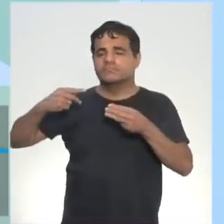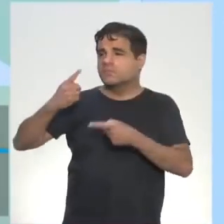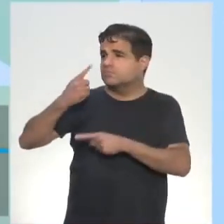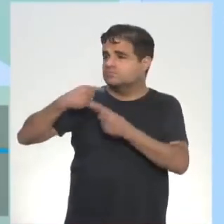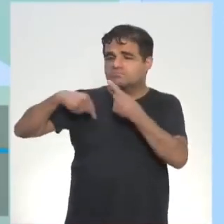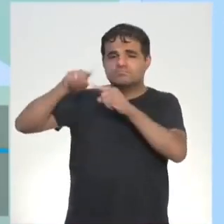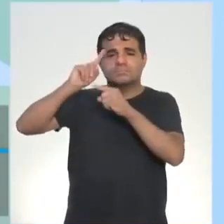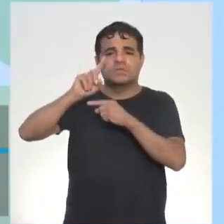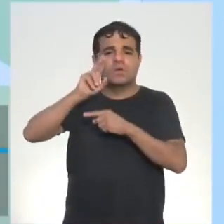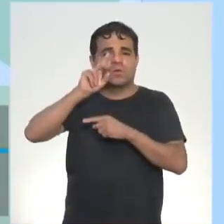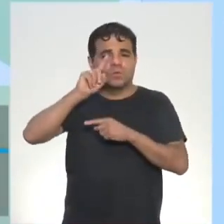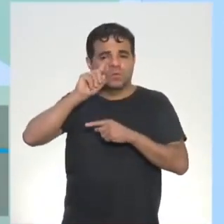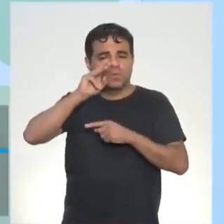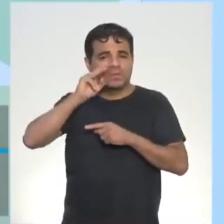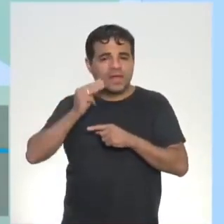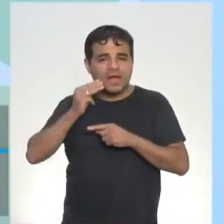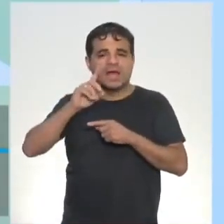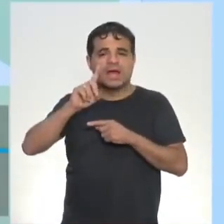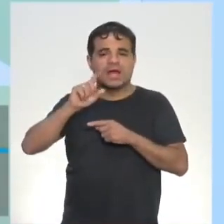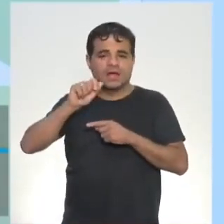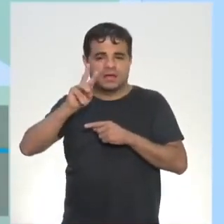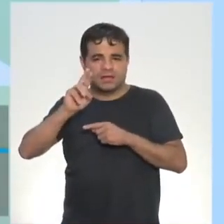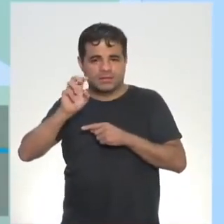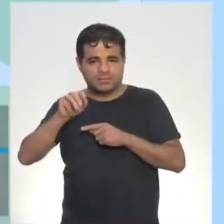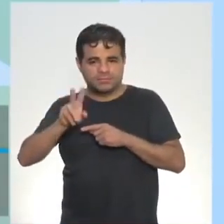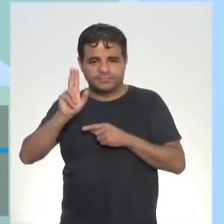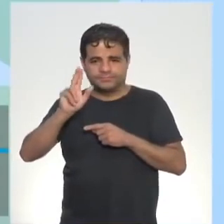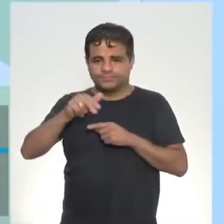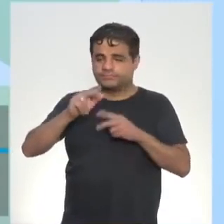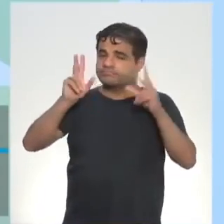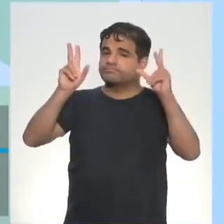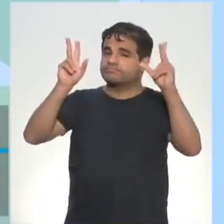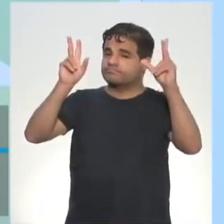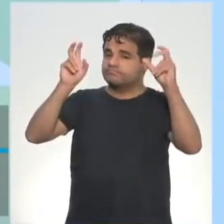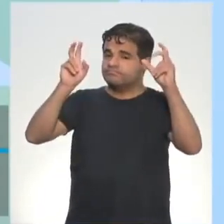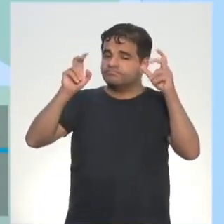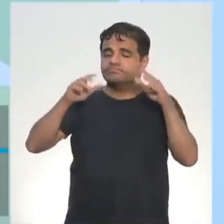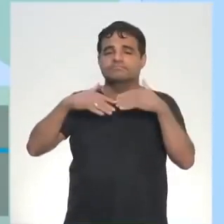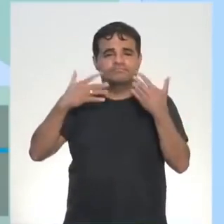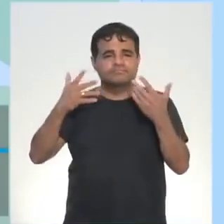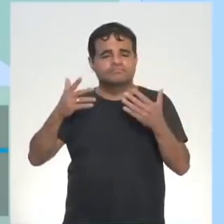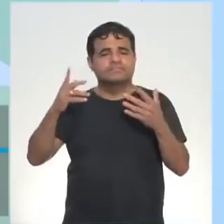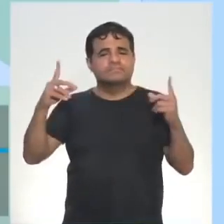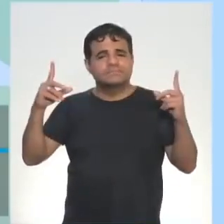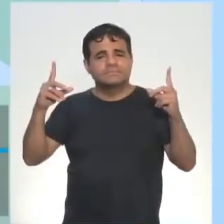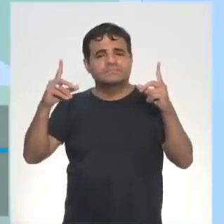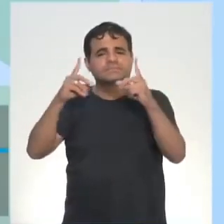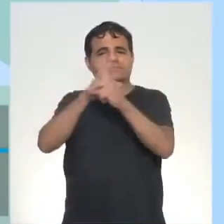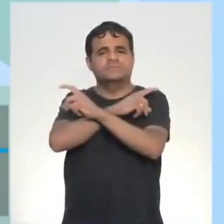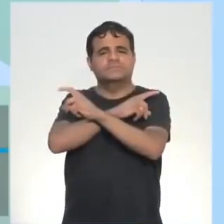O professor Bruno comentou isso também, porque é um assunto muito, né, muito complexo.